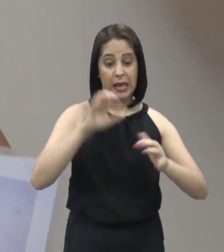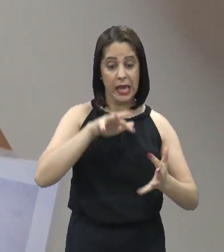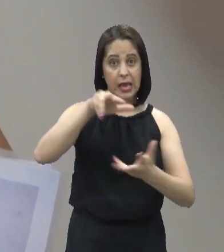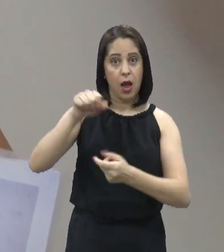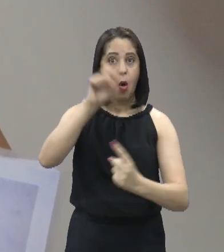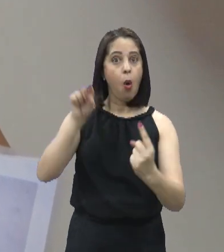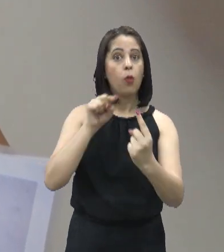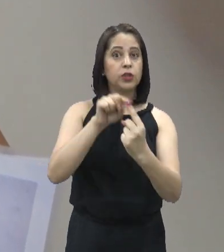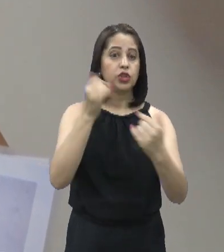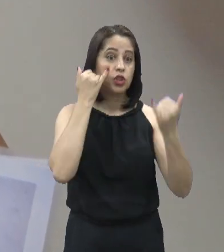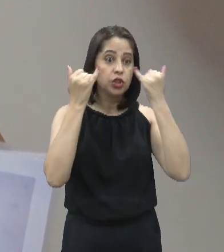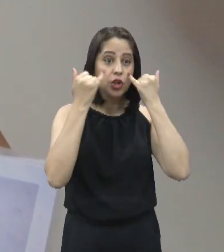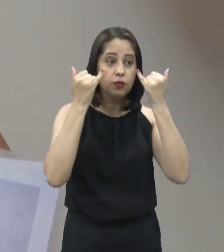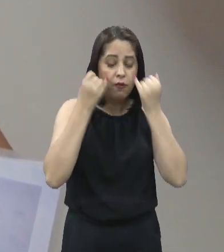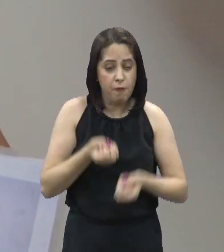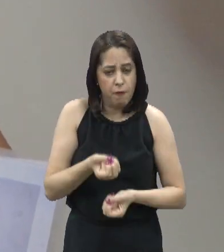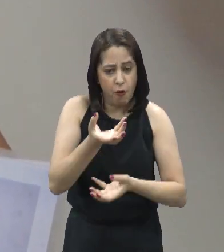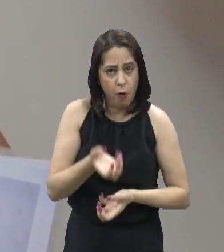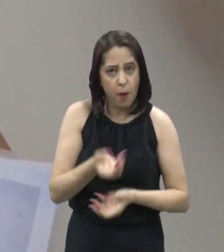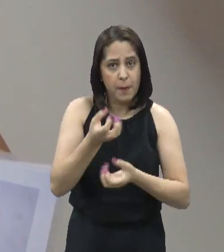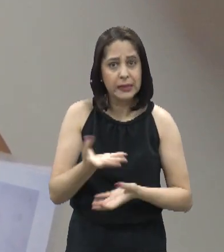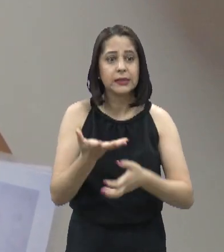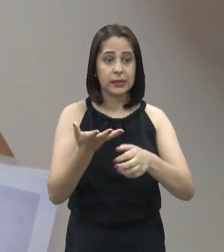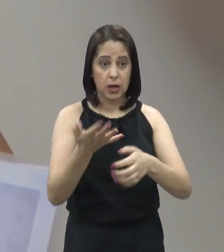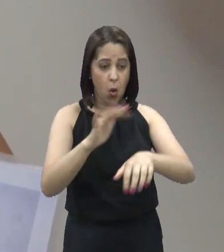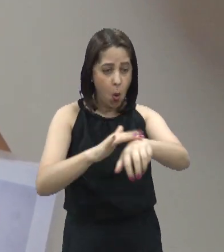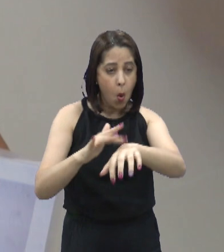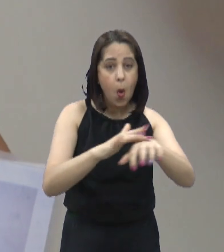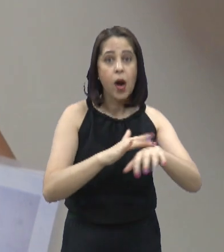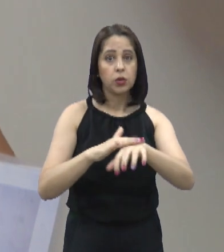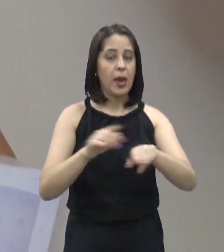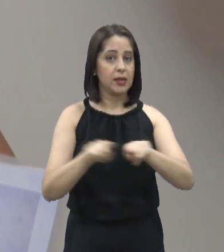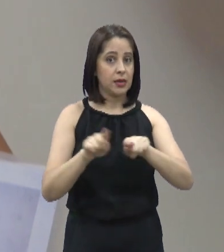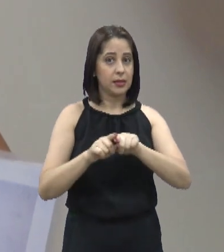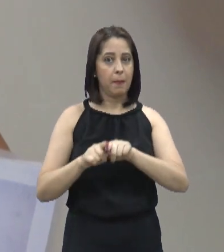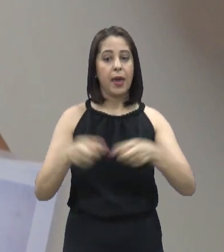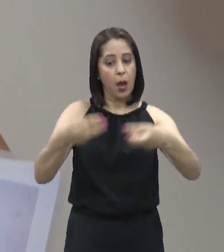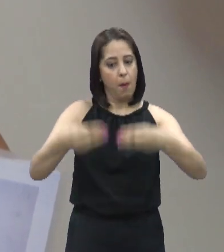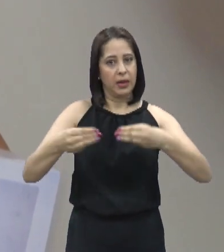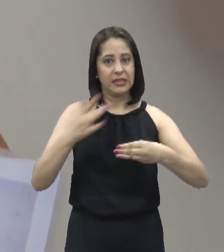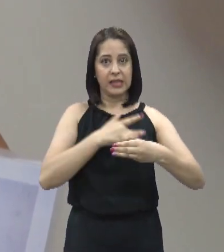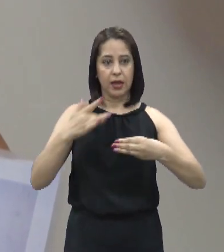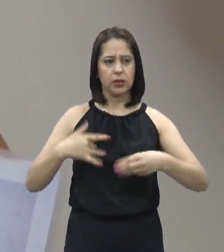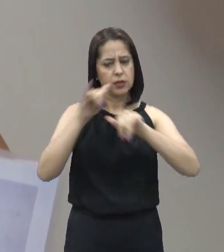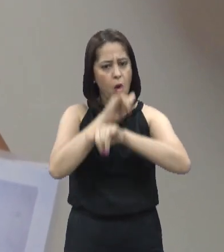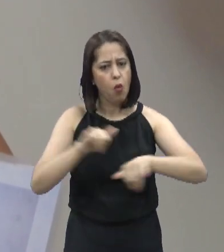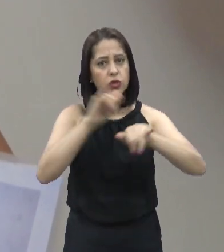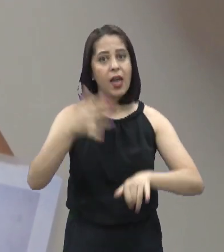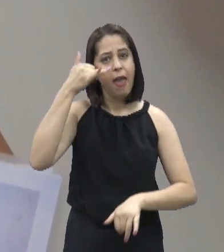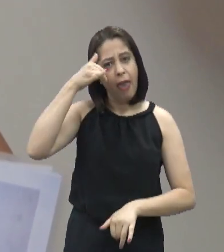divulgar informações sobre a doença e fortalecer as recomendações do Ministério da Saúde para